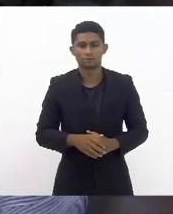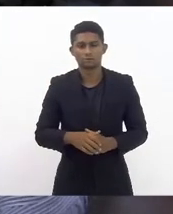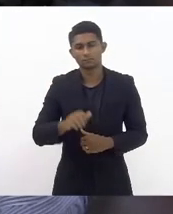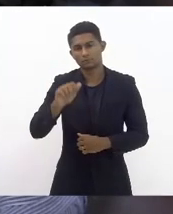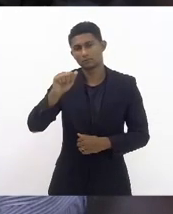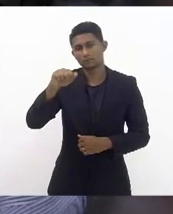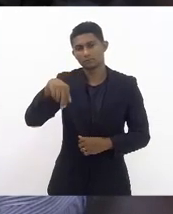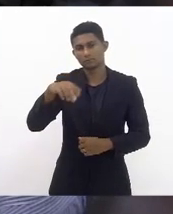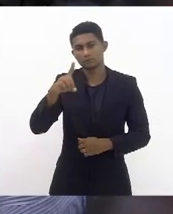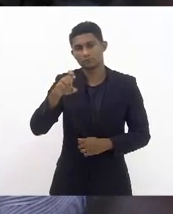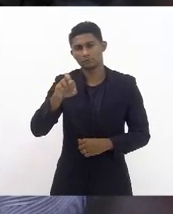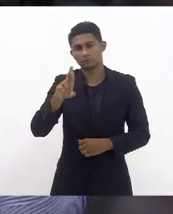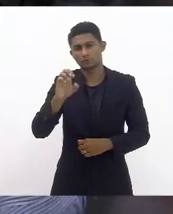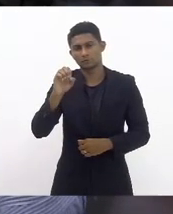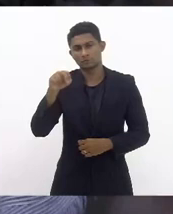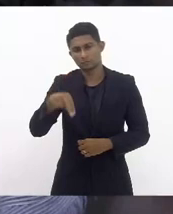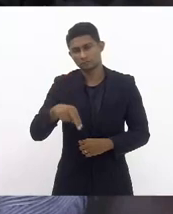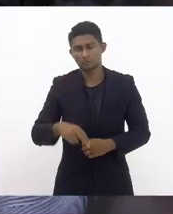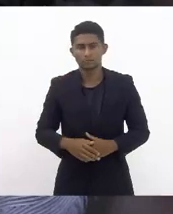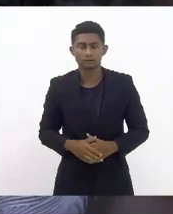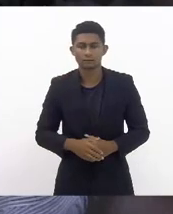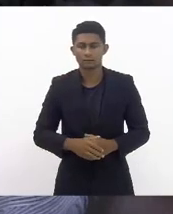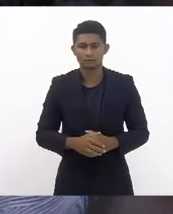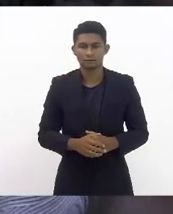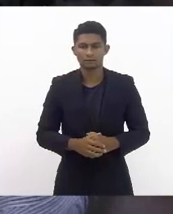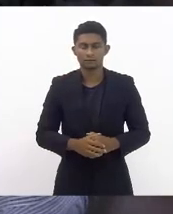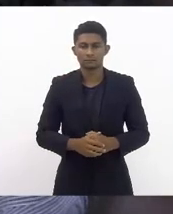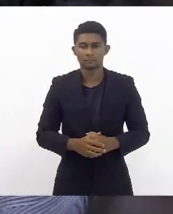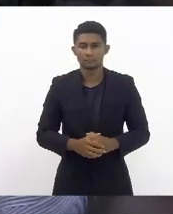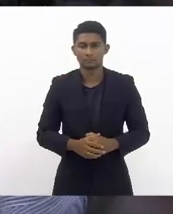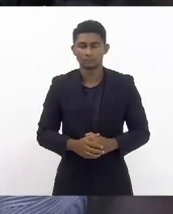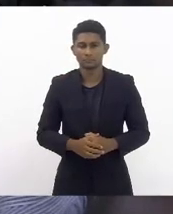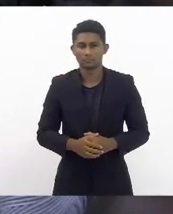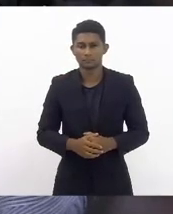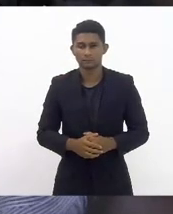Alexandre. Deputado Anderson Alexandre.